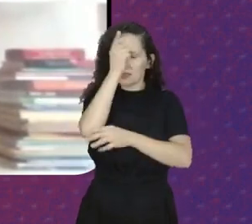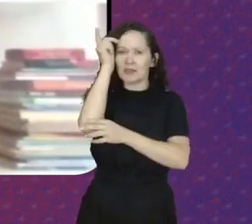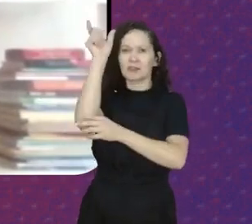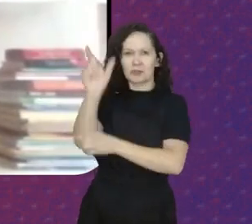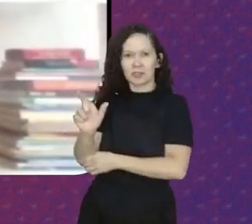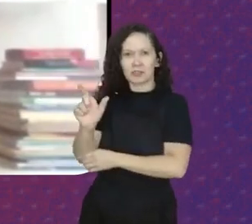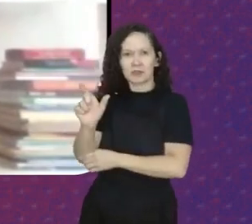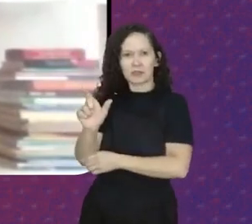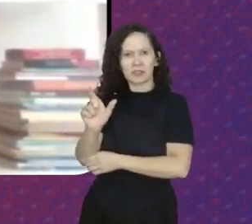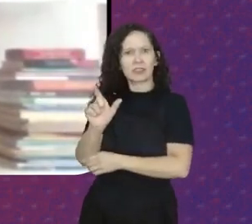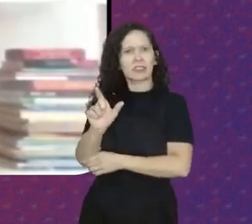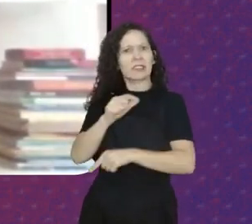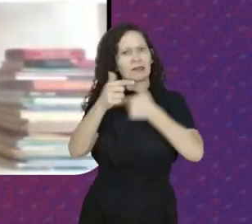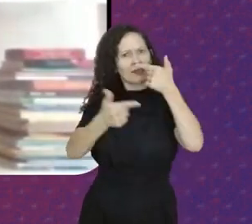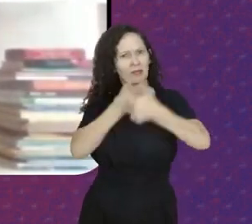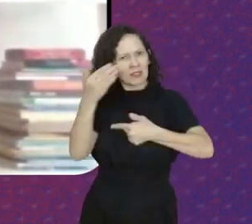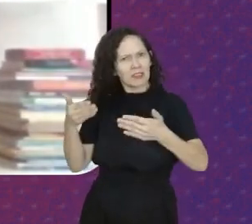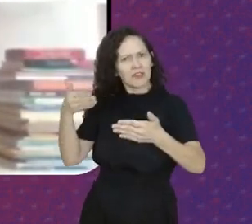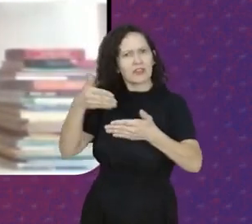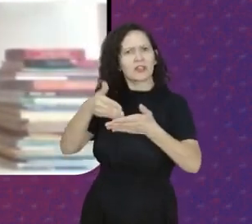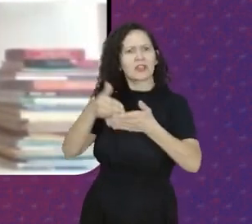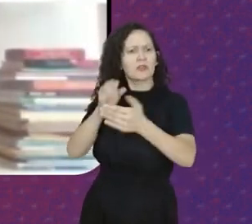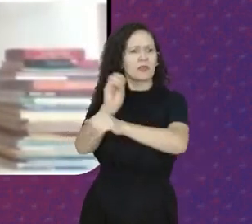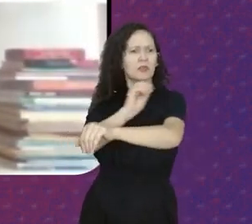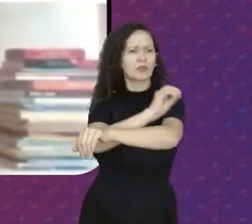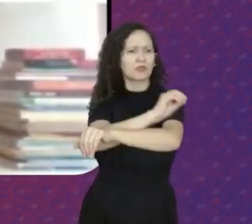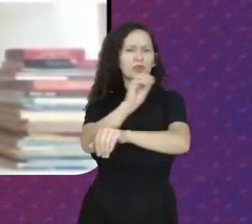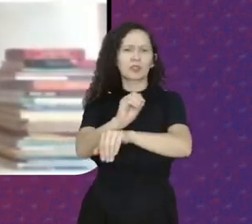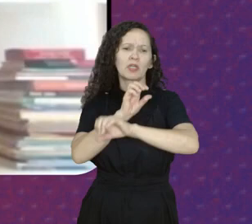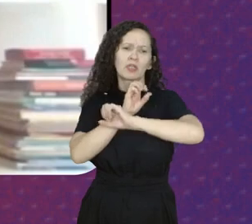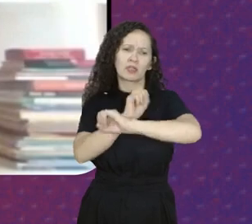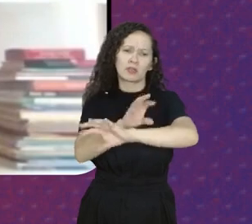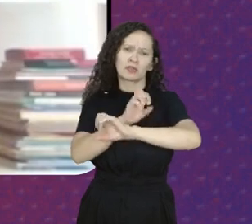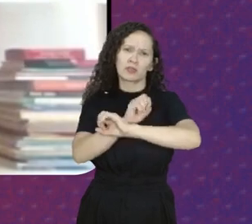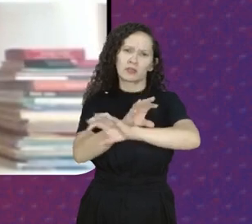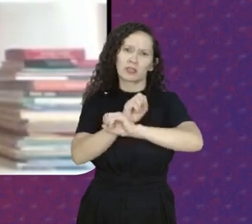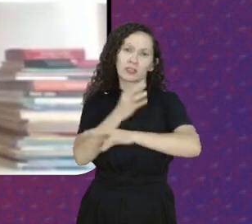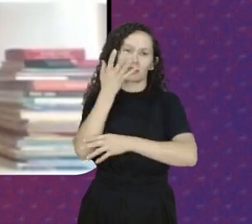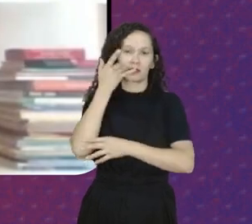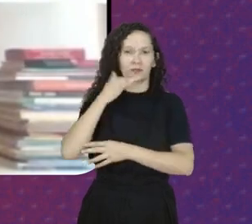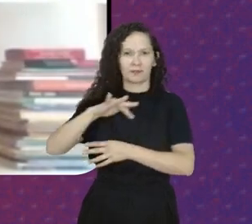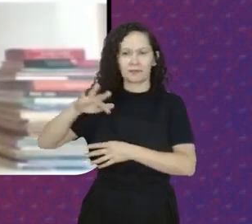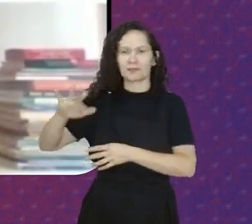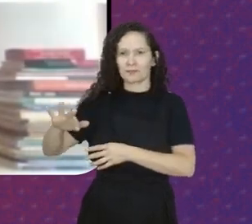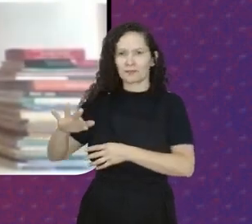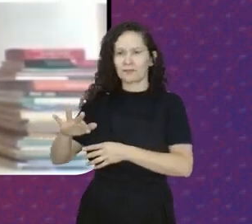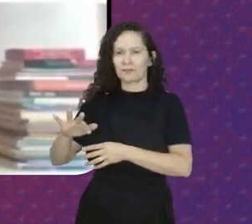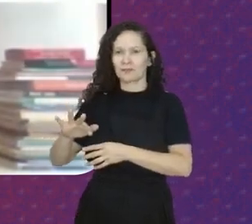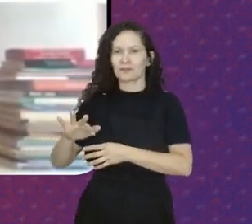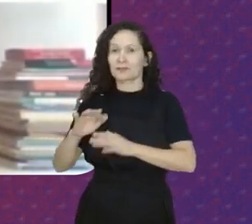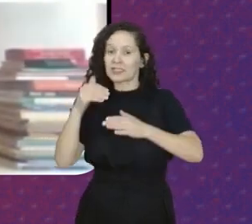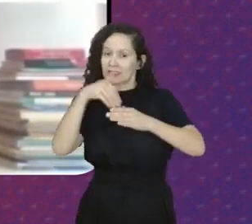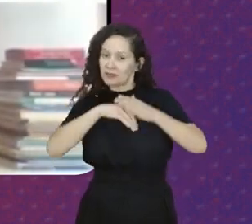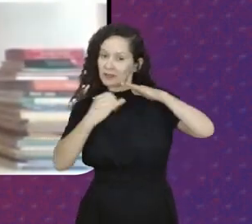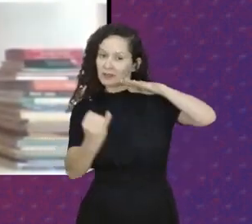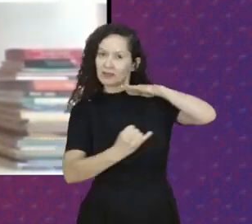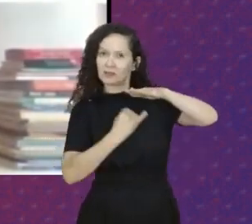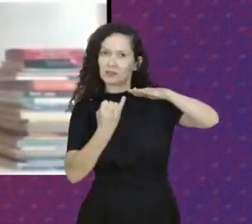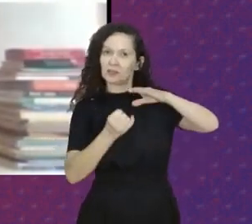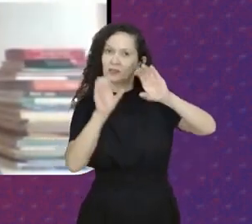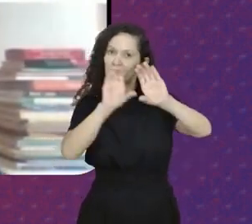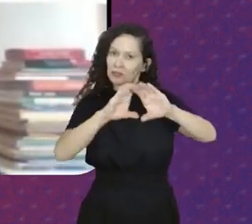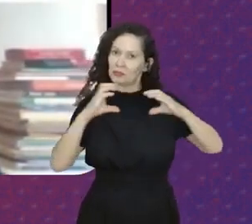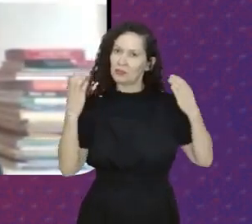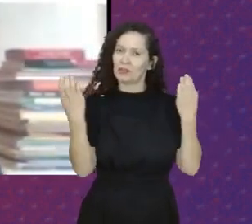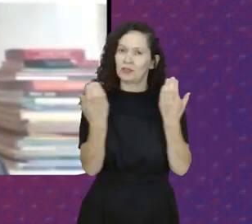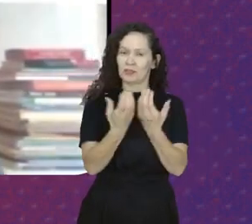se ocupam diretamente do cuidado e da educação dessa criança, nessas instituições